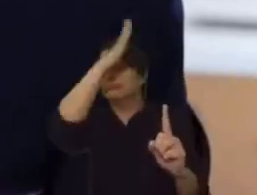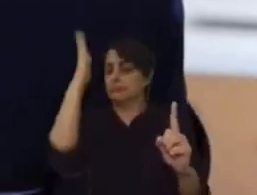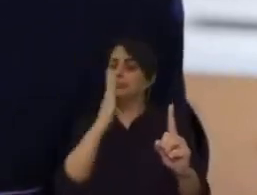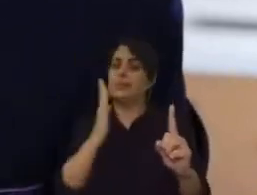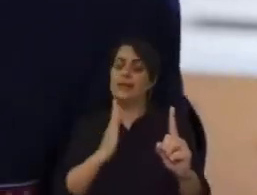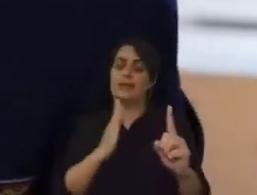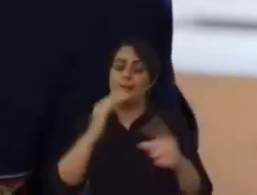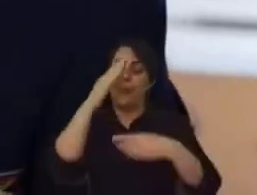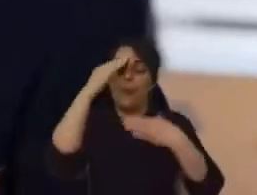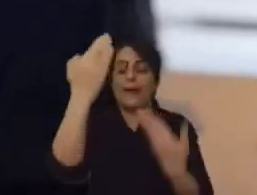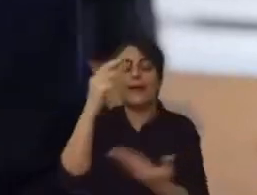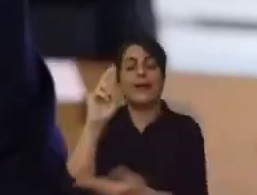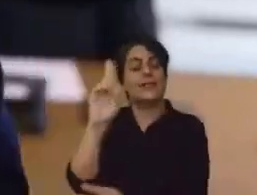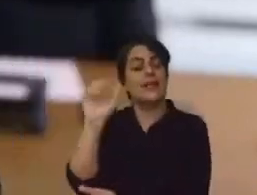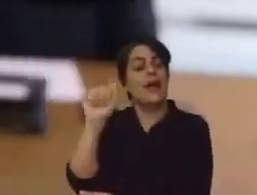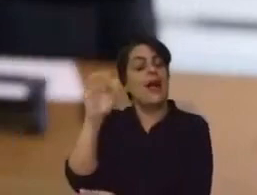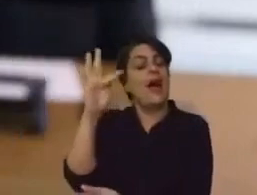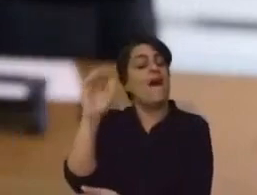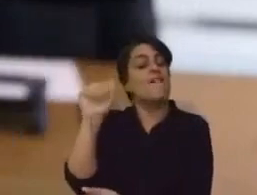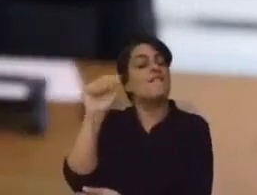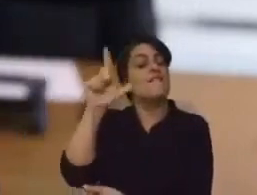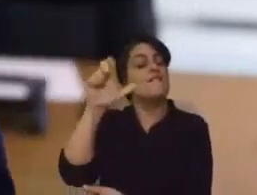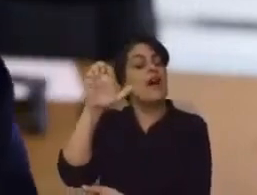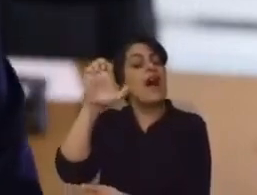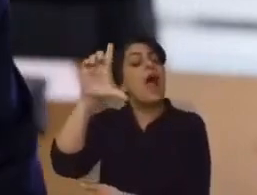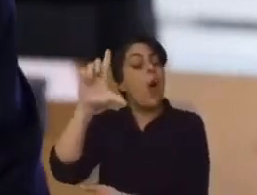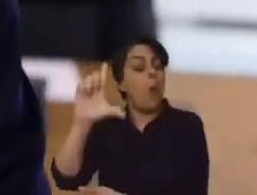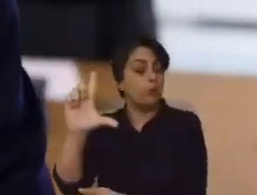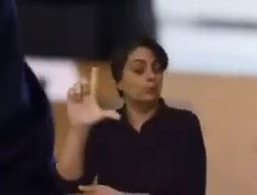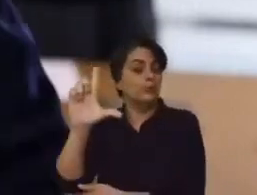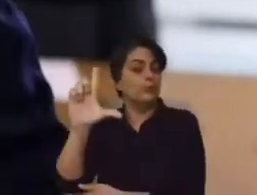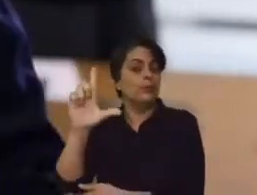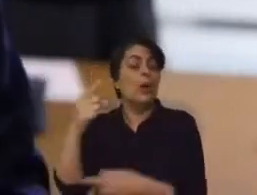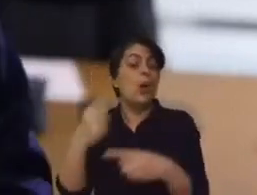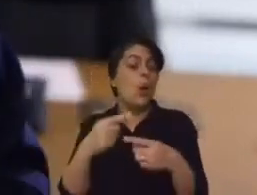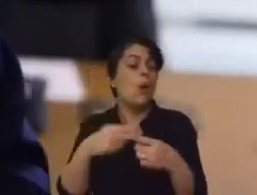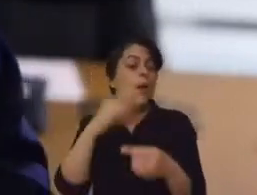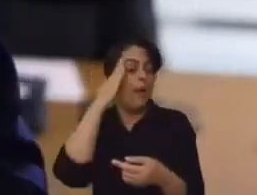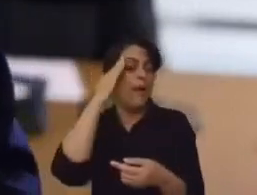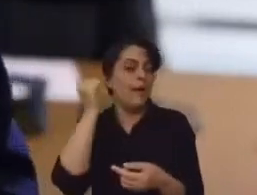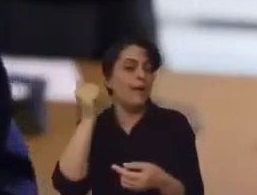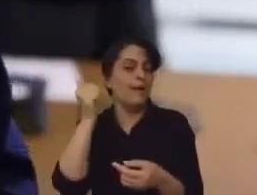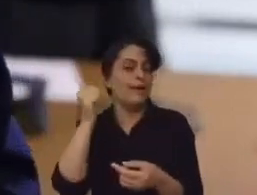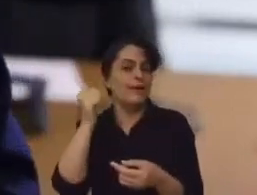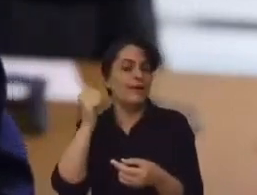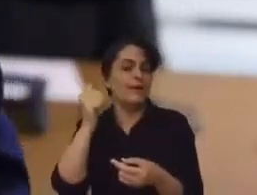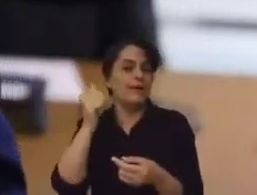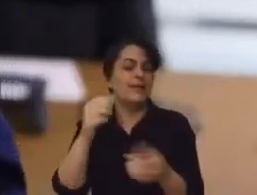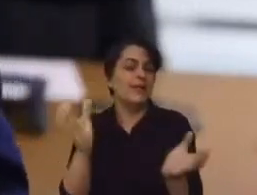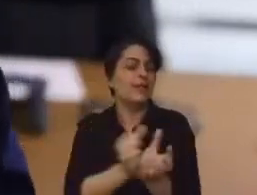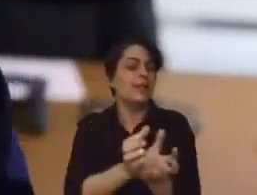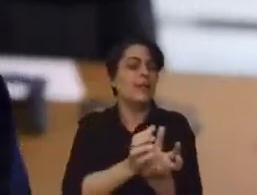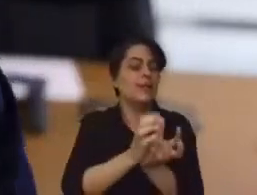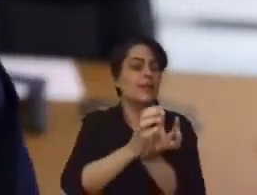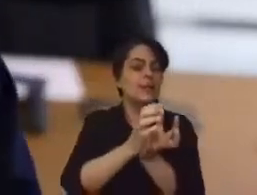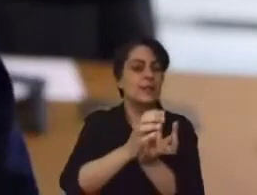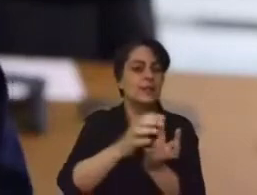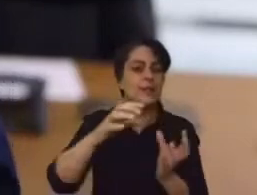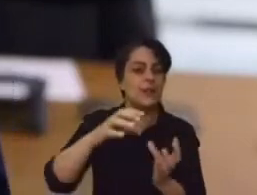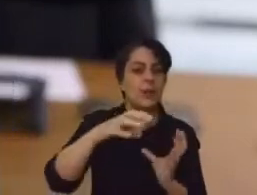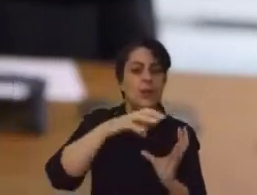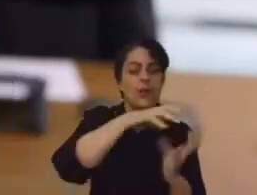Rafael Freire e à Sharon, porque eu sei que a nível internacional também nós tivemos uma grande solidariedade, uma